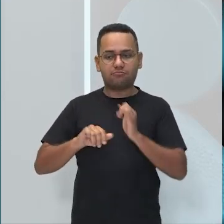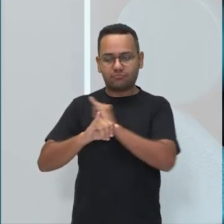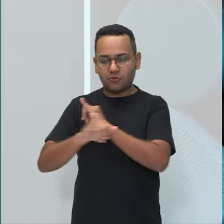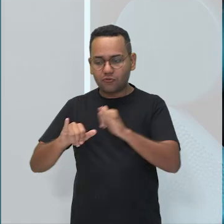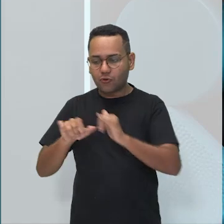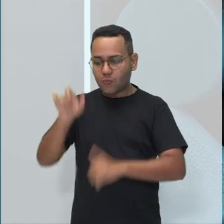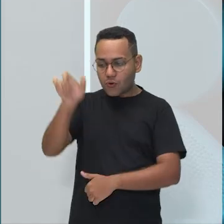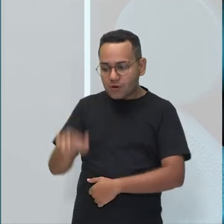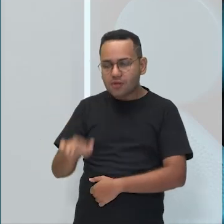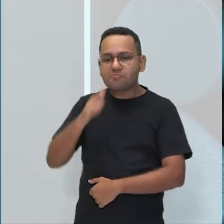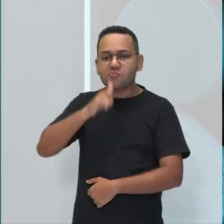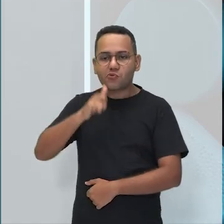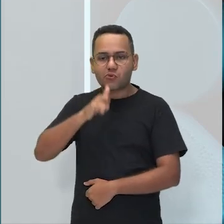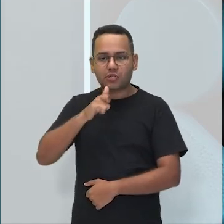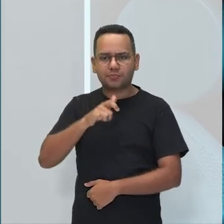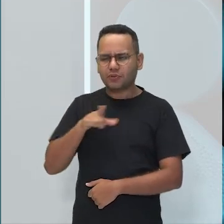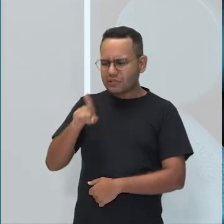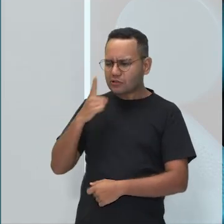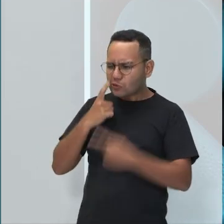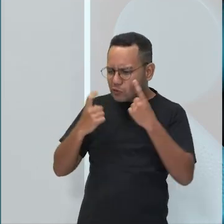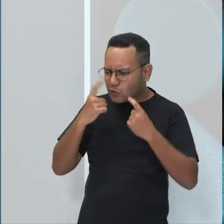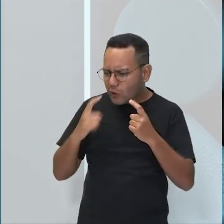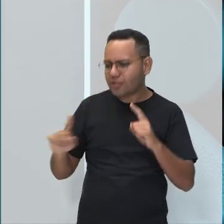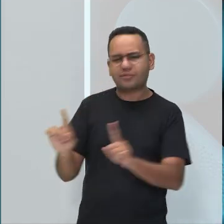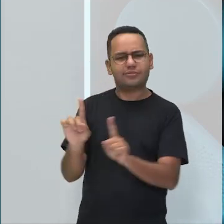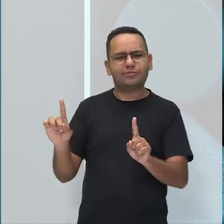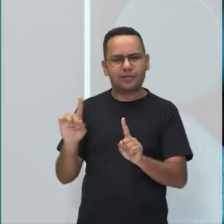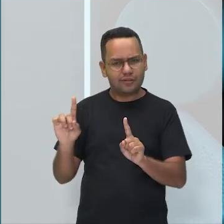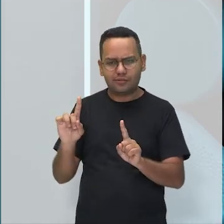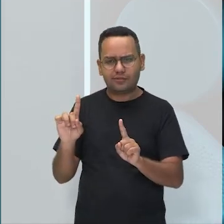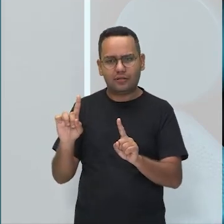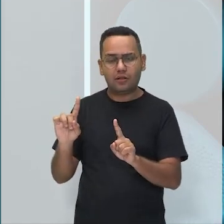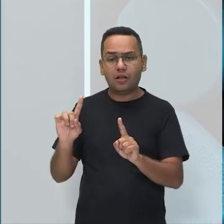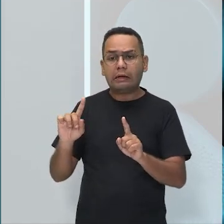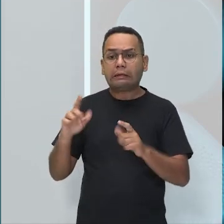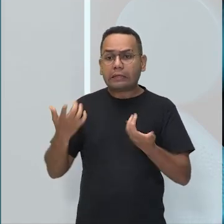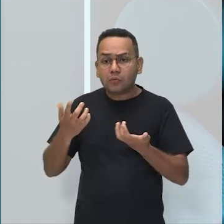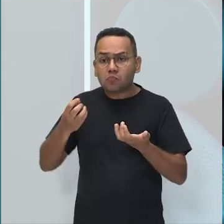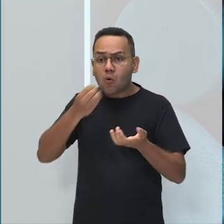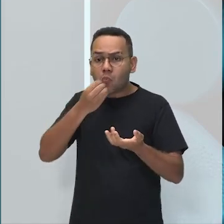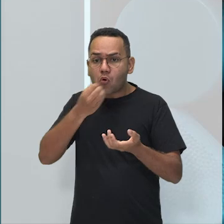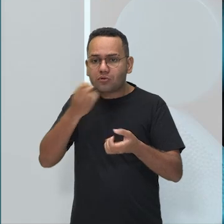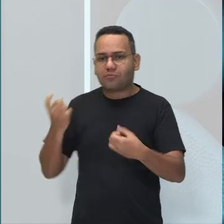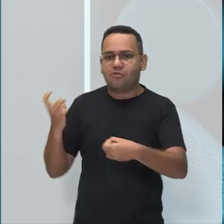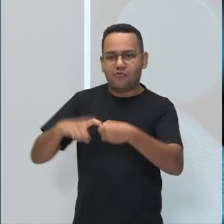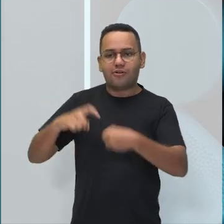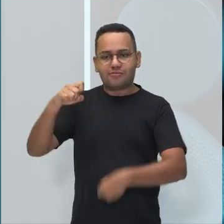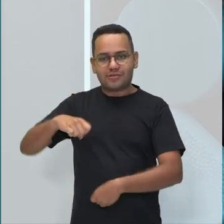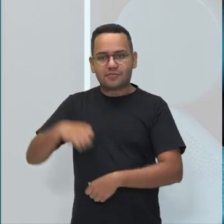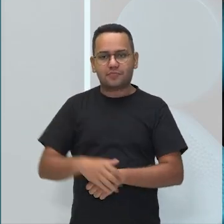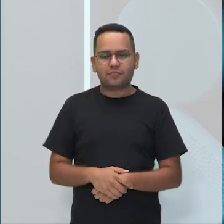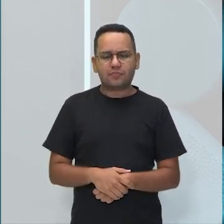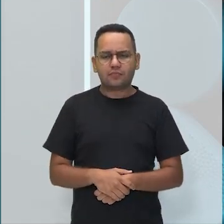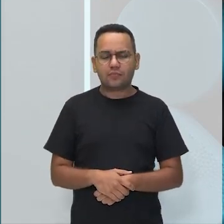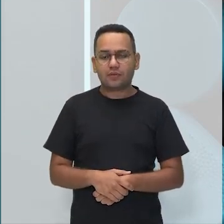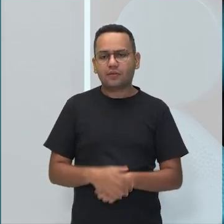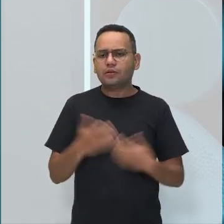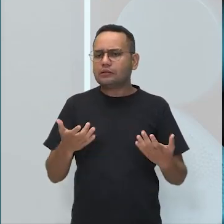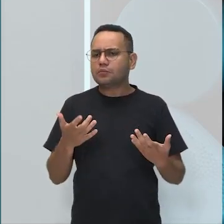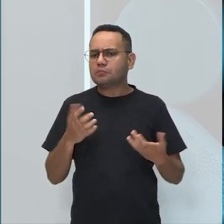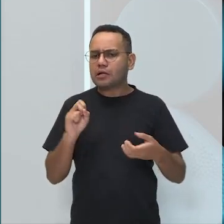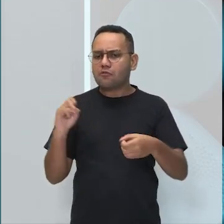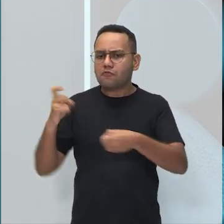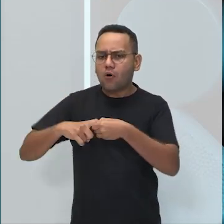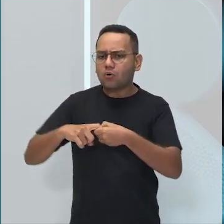dia eu voltarei. E em que momento ele vai voltar? Percebo que quando a chuva voltar, quando chover,